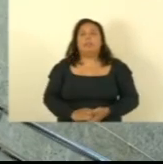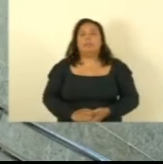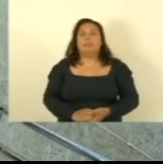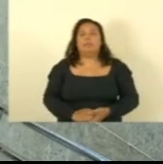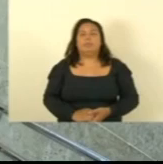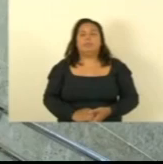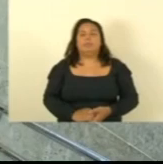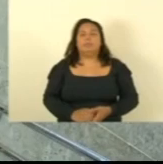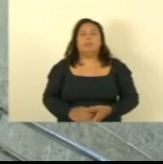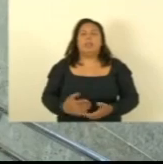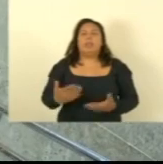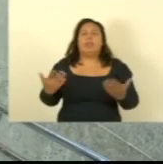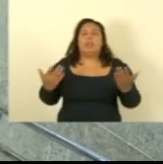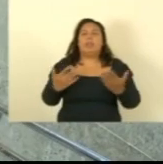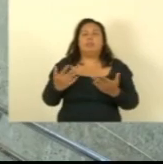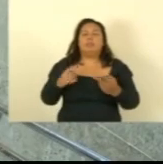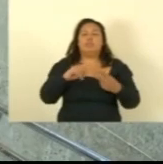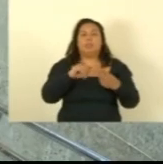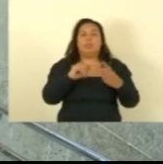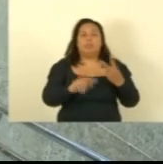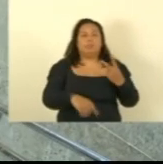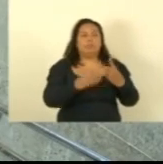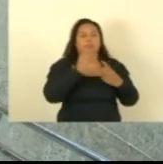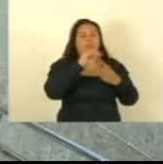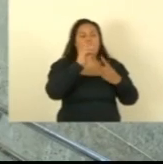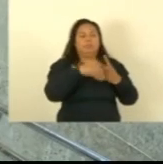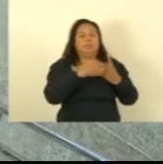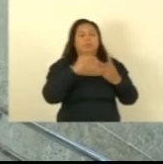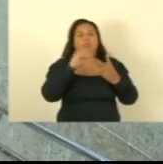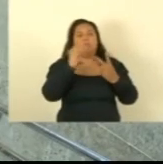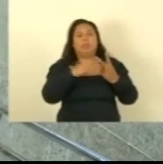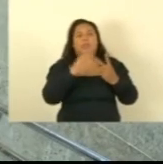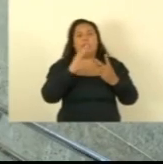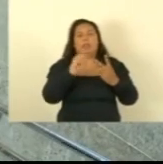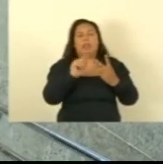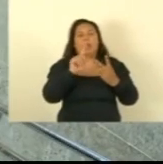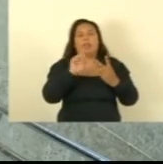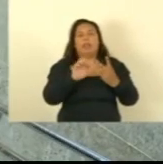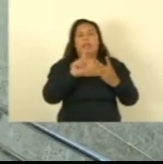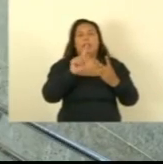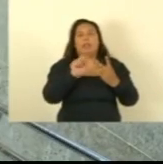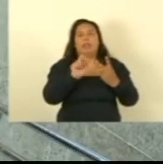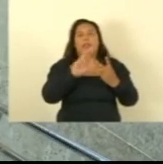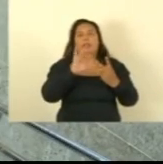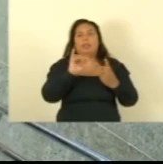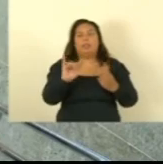Declinou. Deputado Thiago declinou. Deputado Calegari.